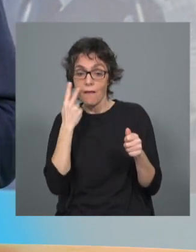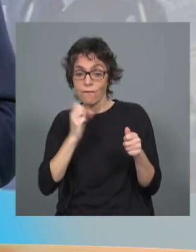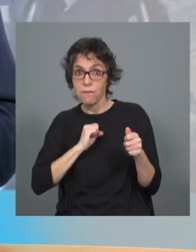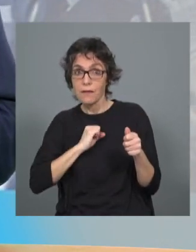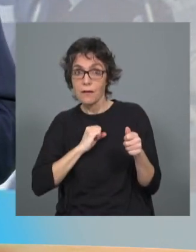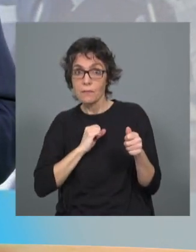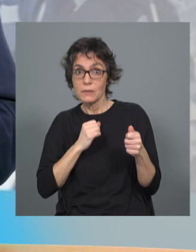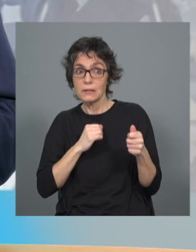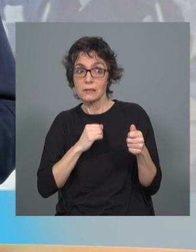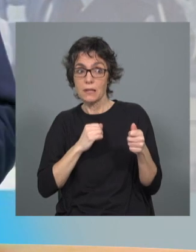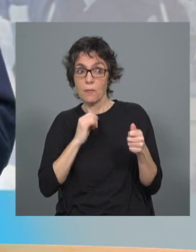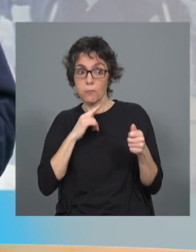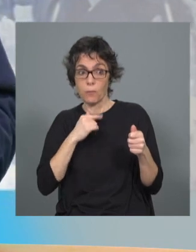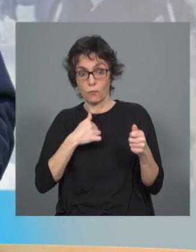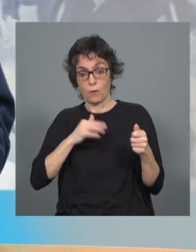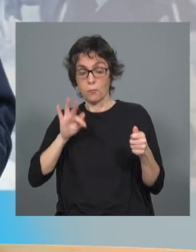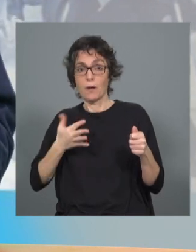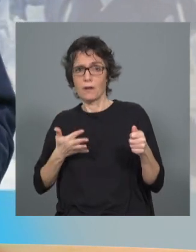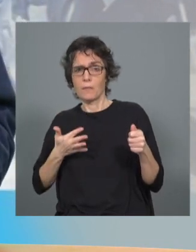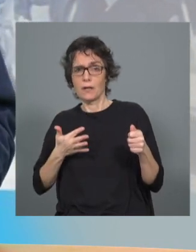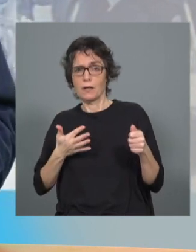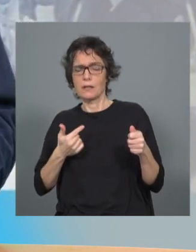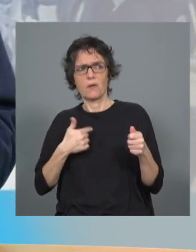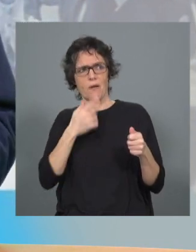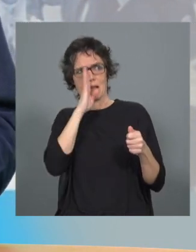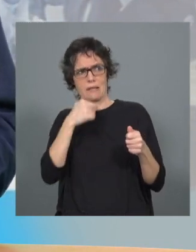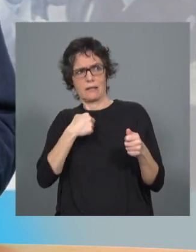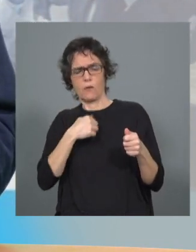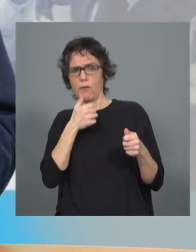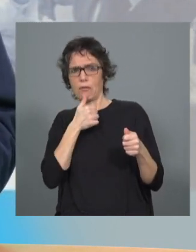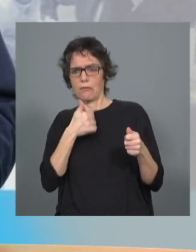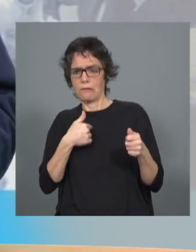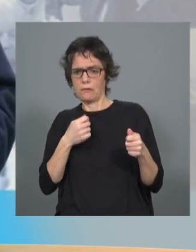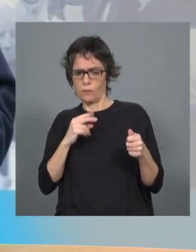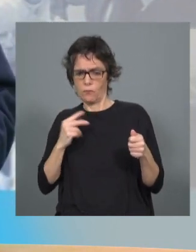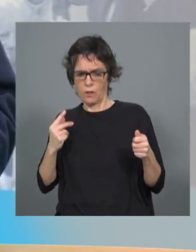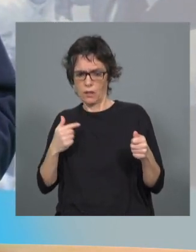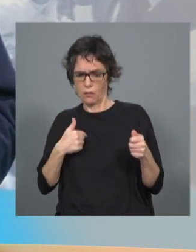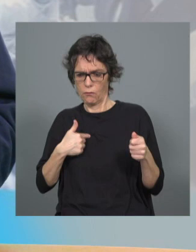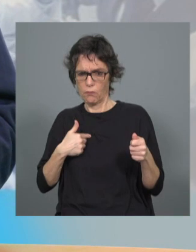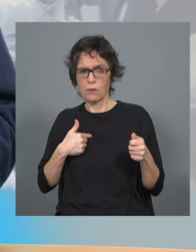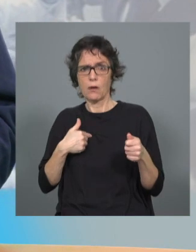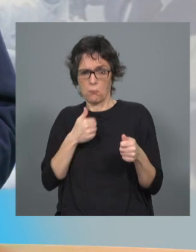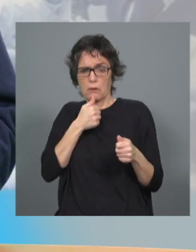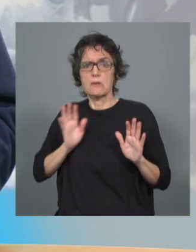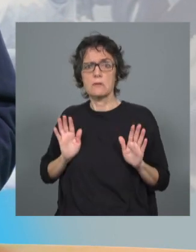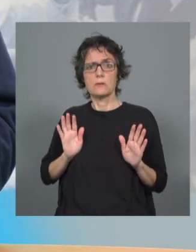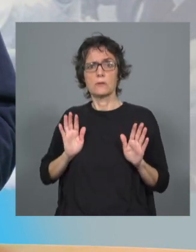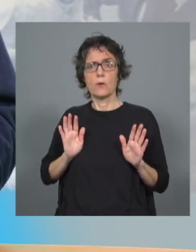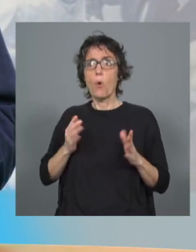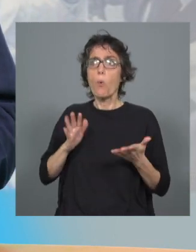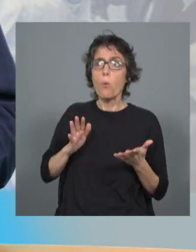quando eu quero, porque é que há de haver limites a isso? Eu só tenho essa autonomia a partir do momento em que estou doente? Eu só tenho essa autonomia quando